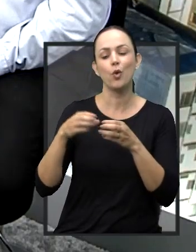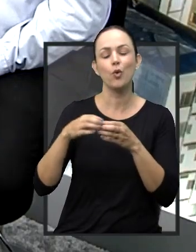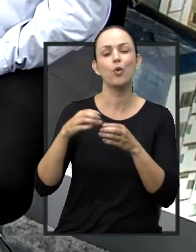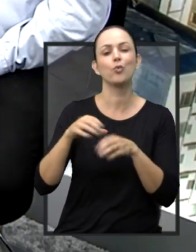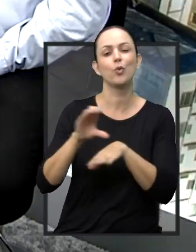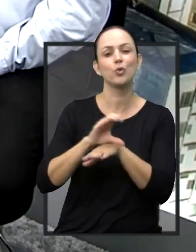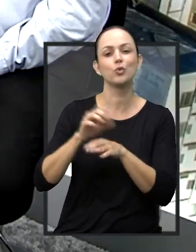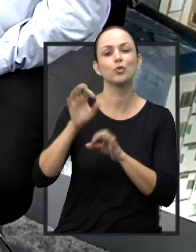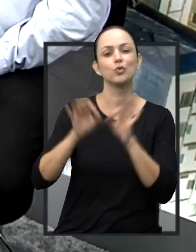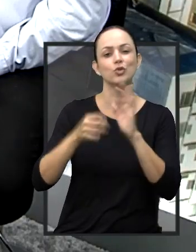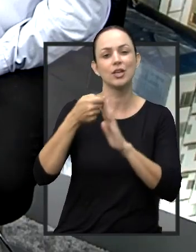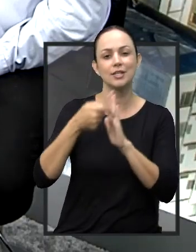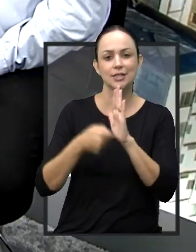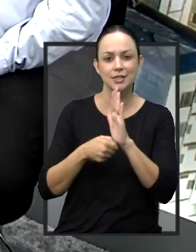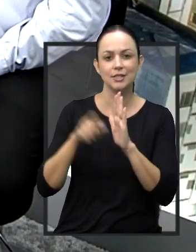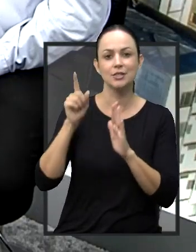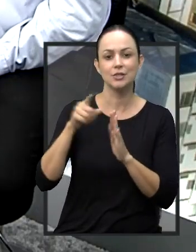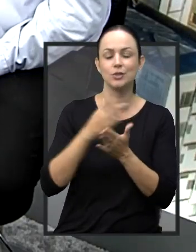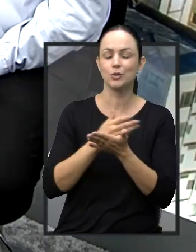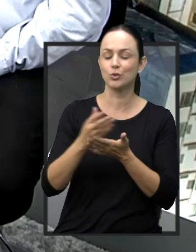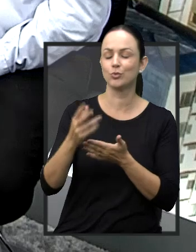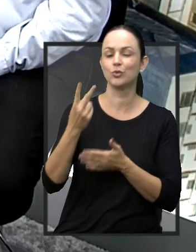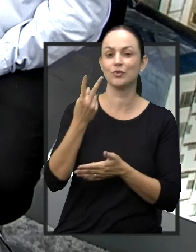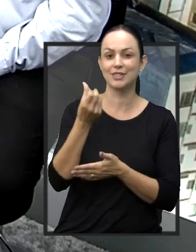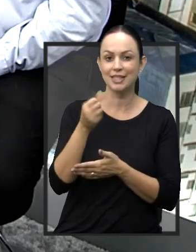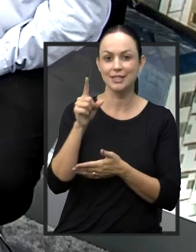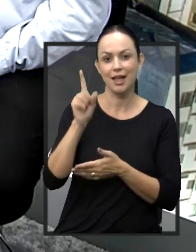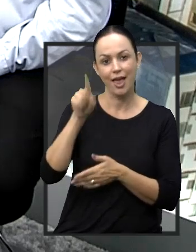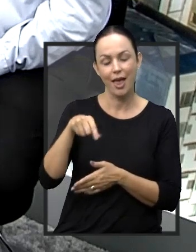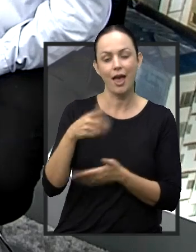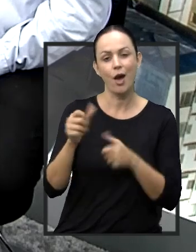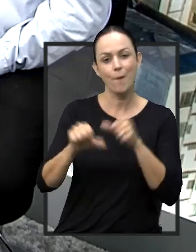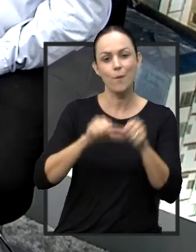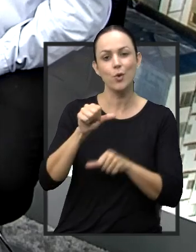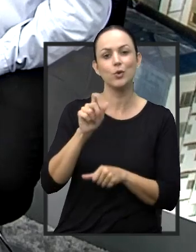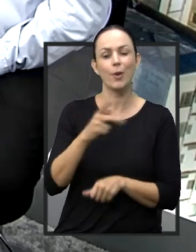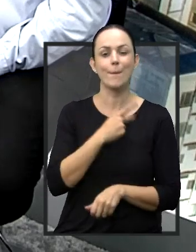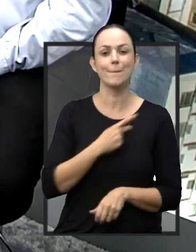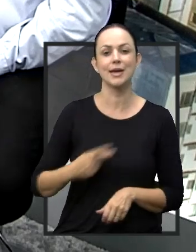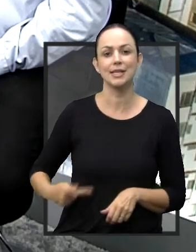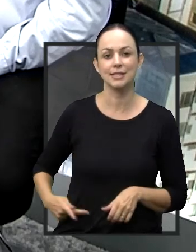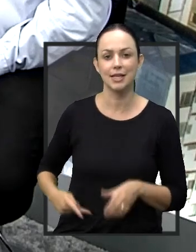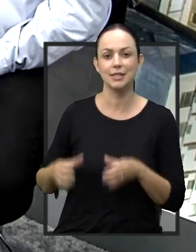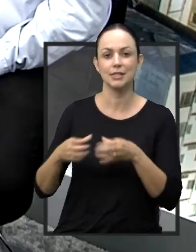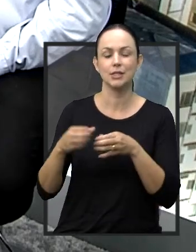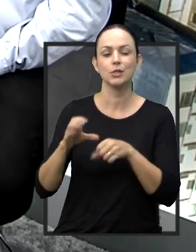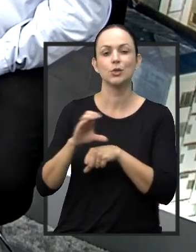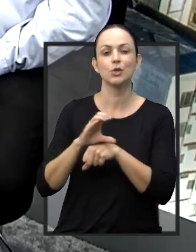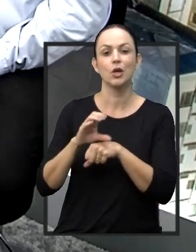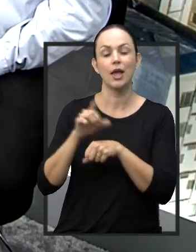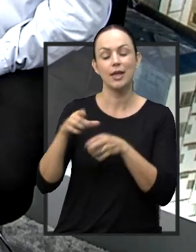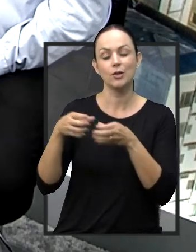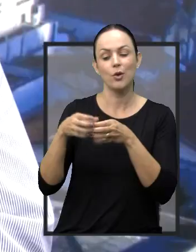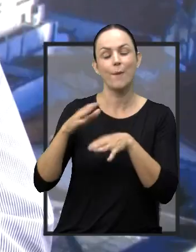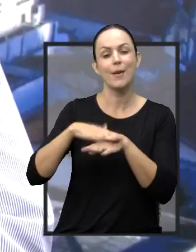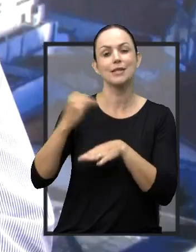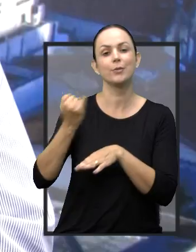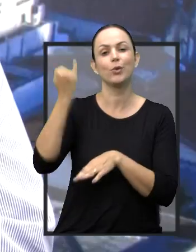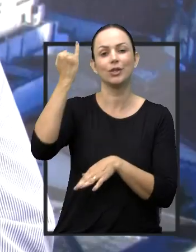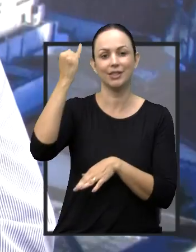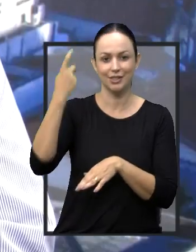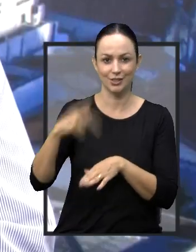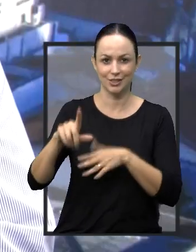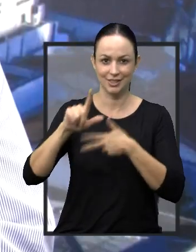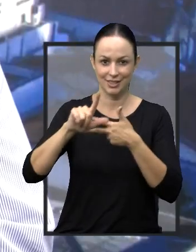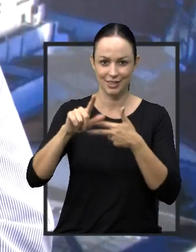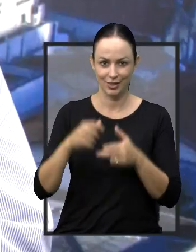Em 2026, o senhor assumiu a presidência dessa que é uma das comissões mais importantes do Poder Legislativo.